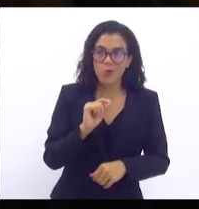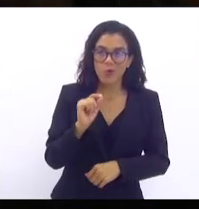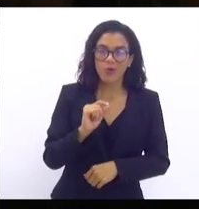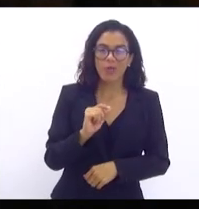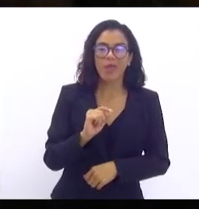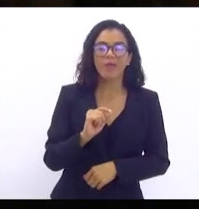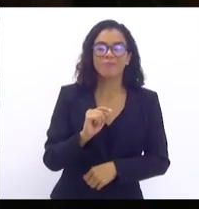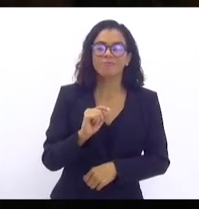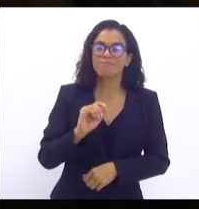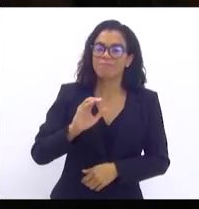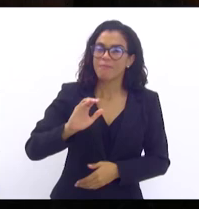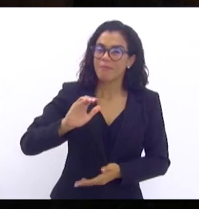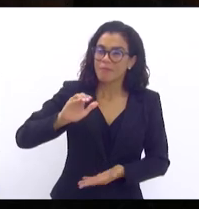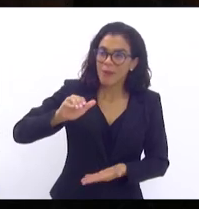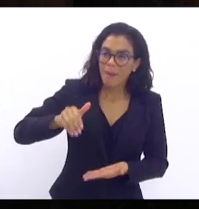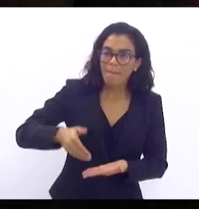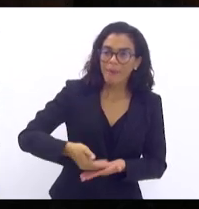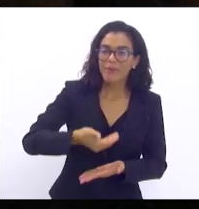paulatinamente